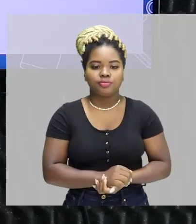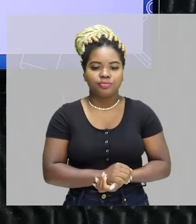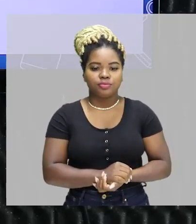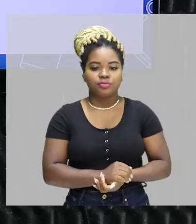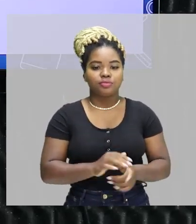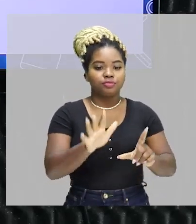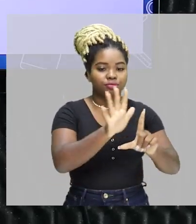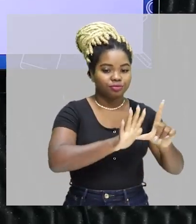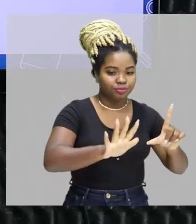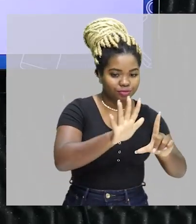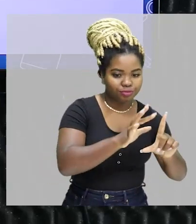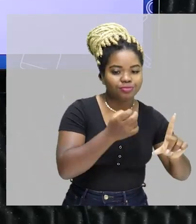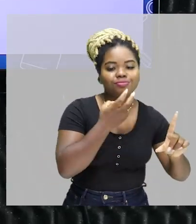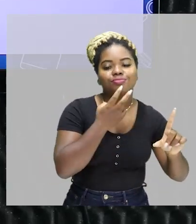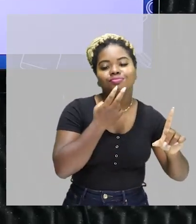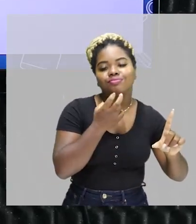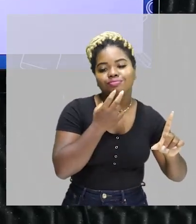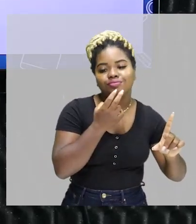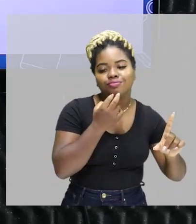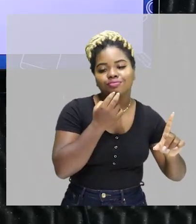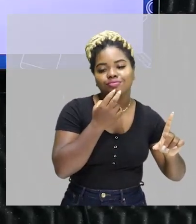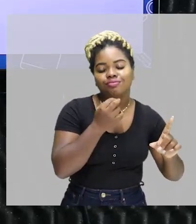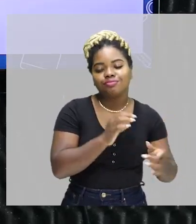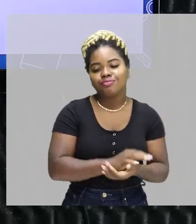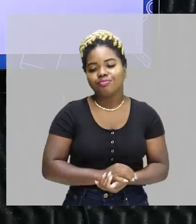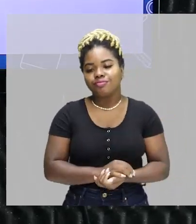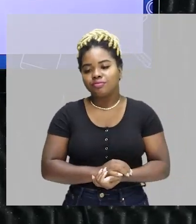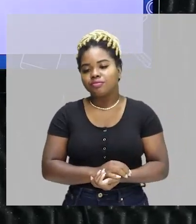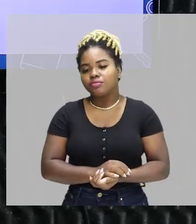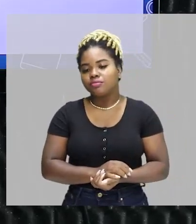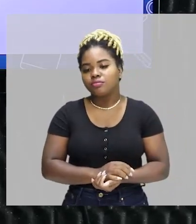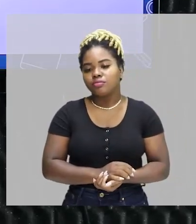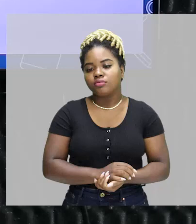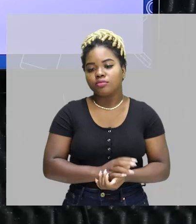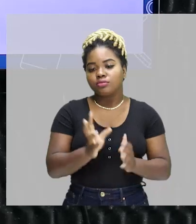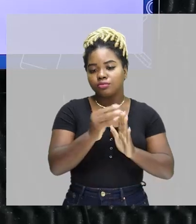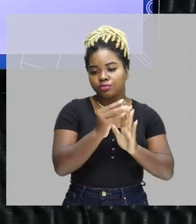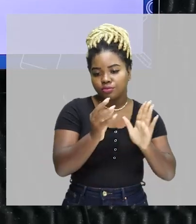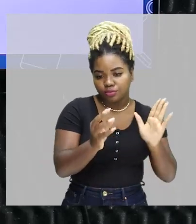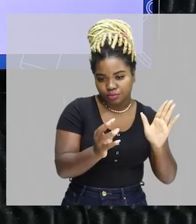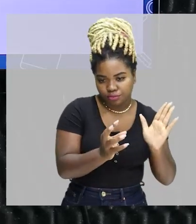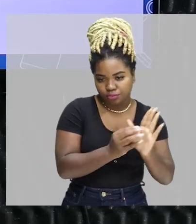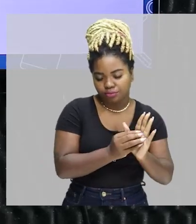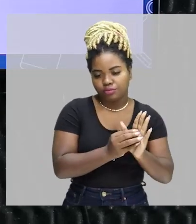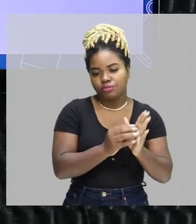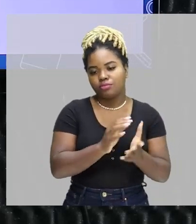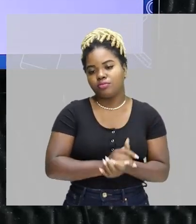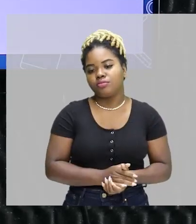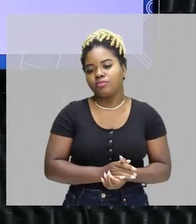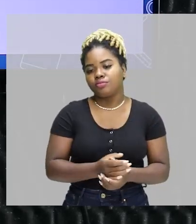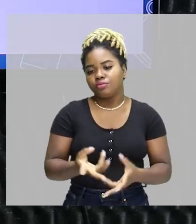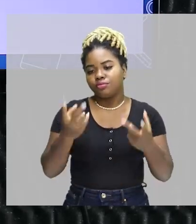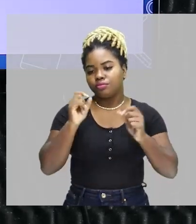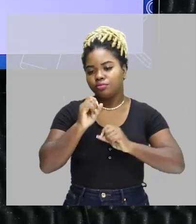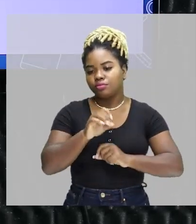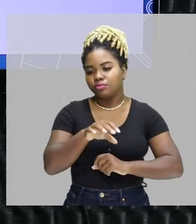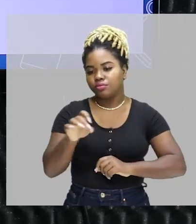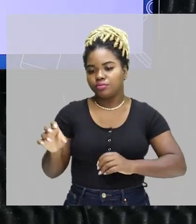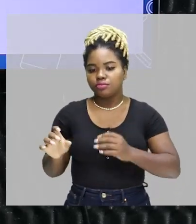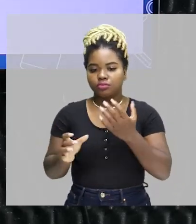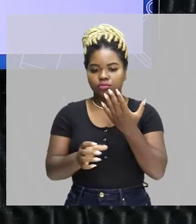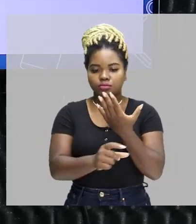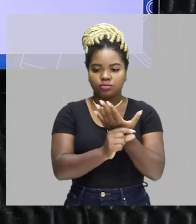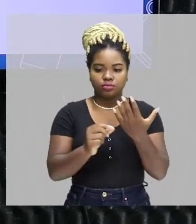nossa plataforma, fazer uma investigação sobre os nossos conteúdos. Você vai identificar que cada autor tem uma